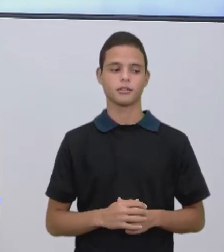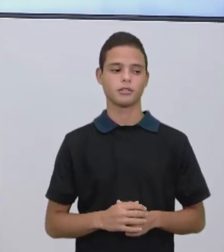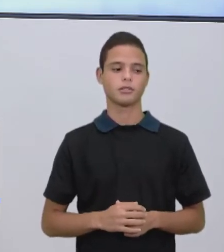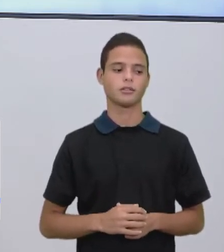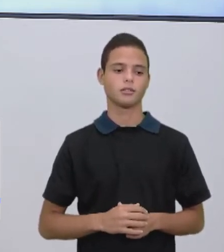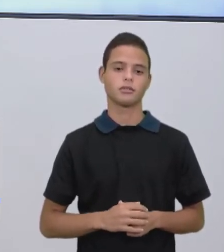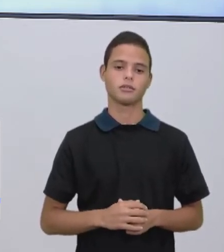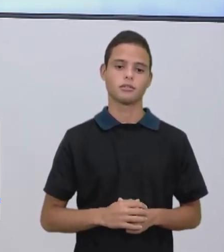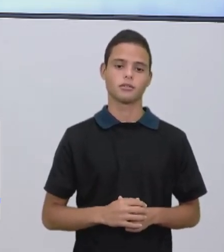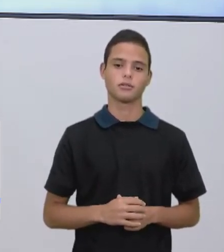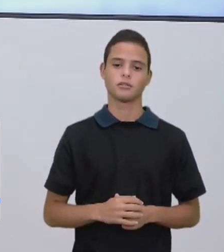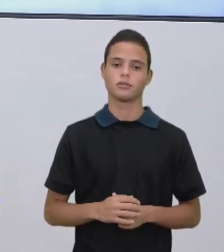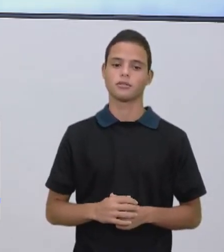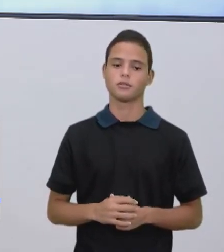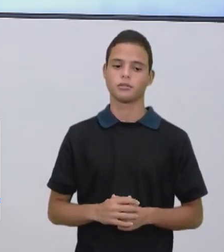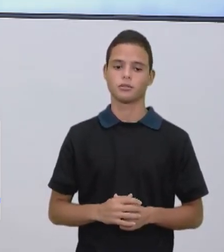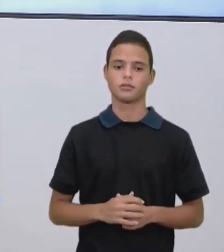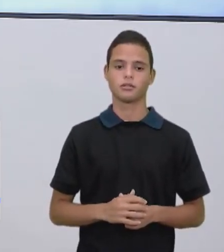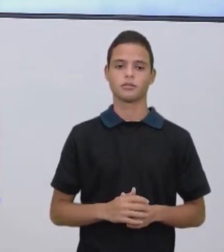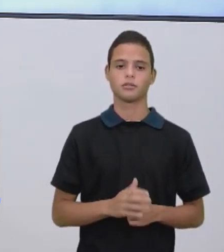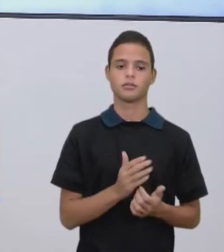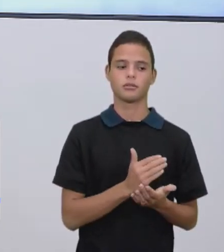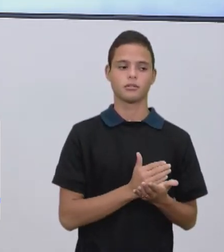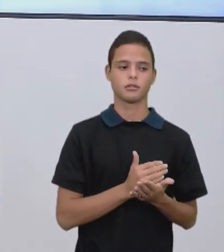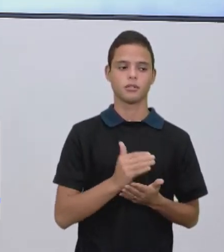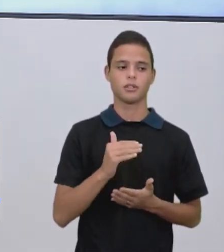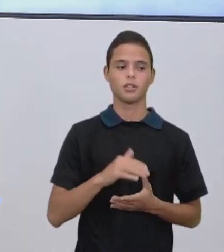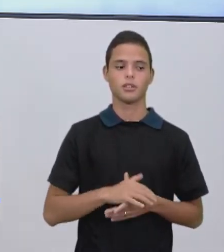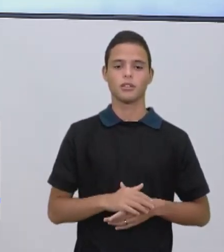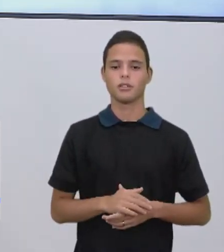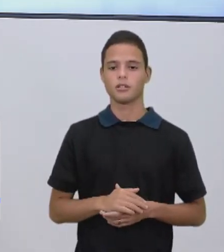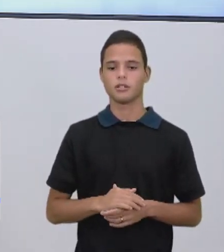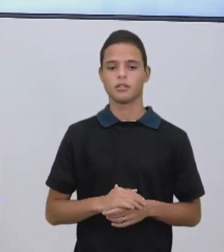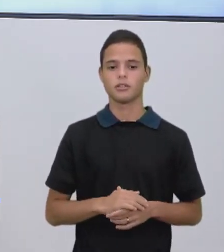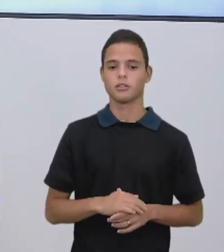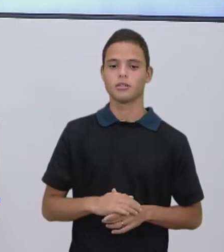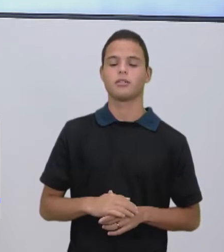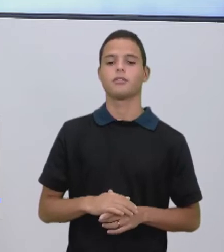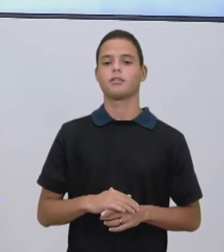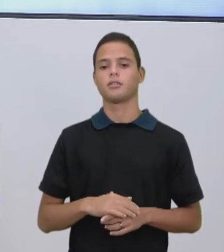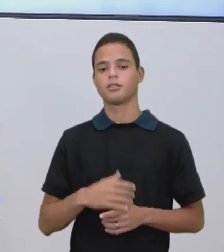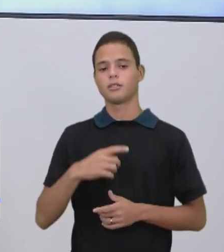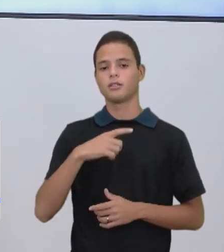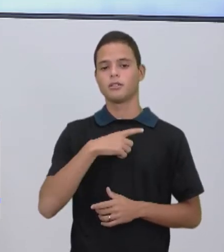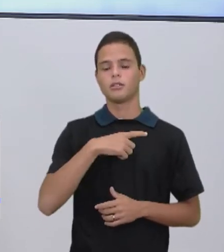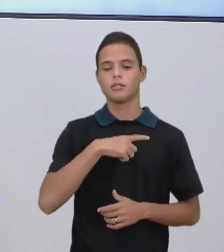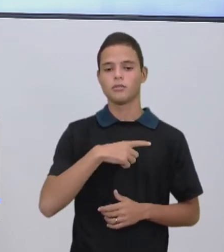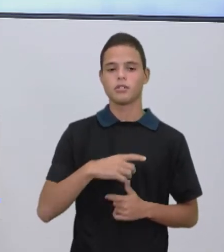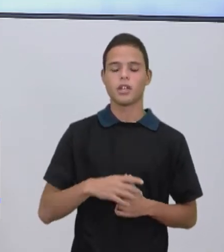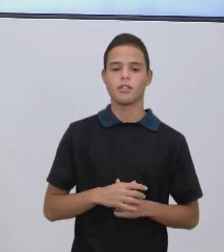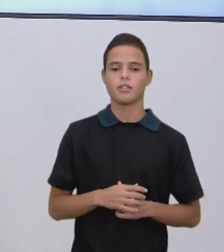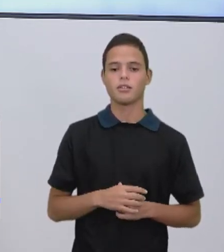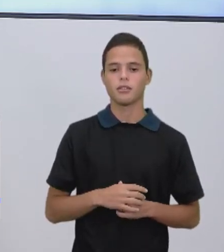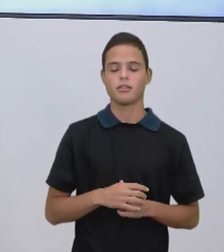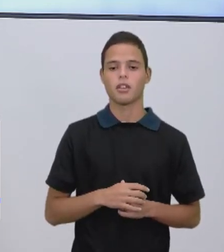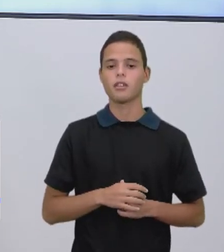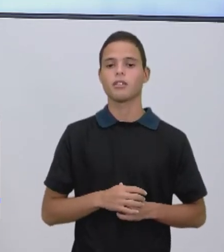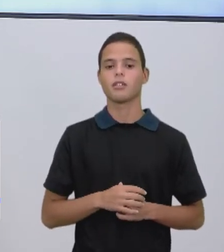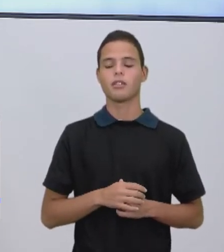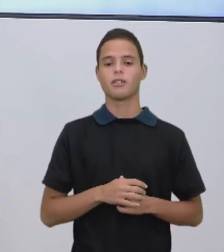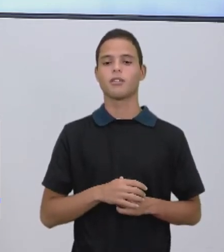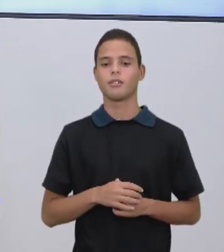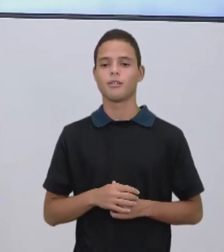primariamente, né, como o uso da lenha para cozinhar, para fazer aquecimento. A gente já viu que mais de